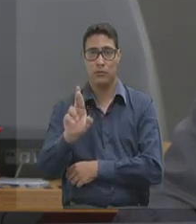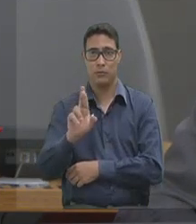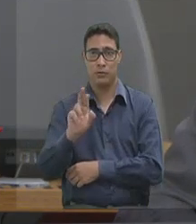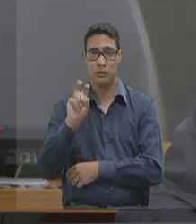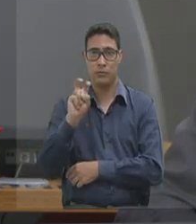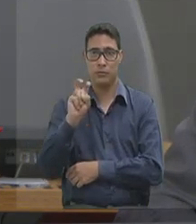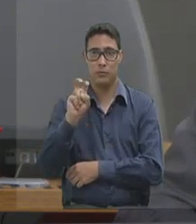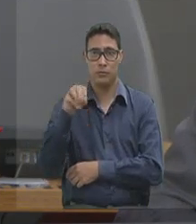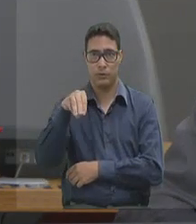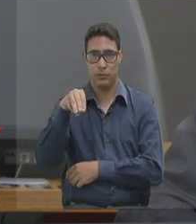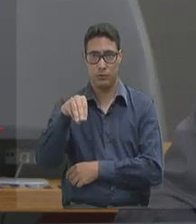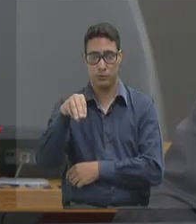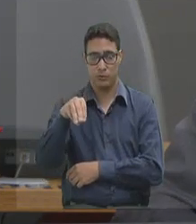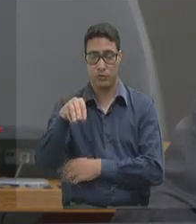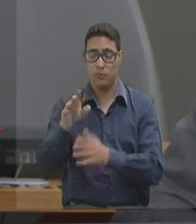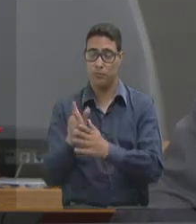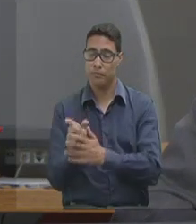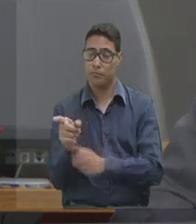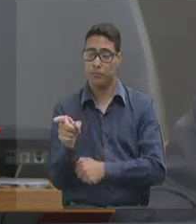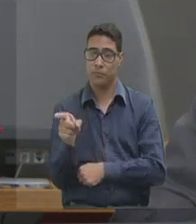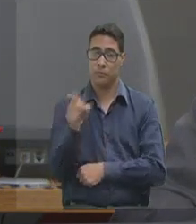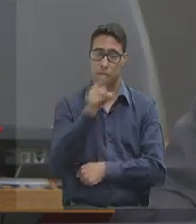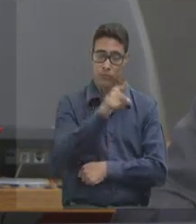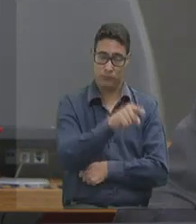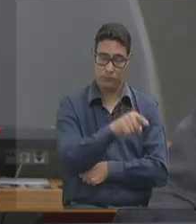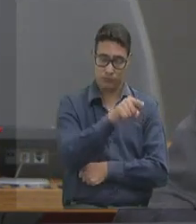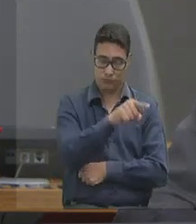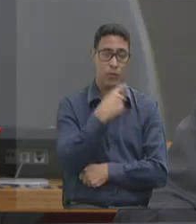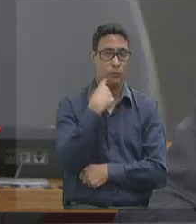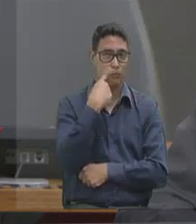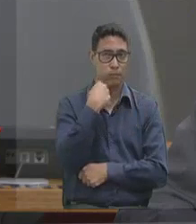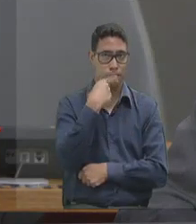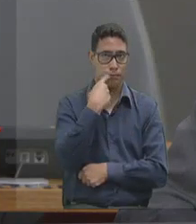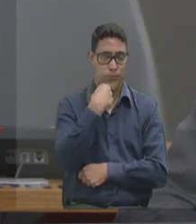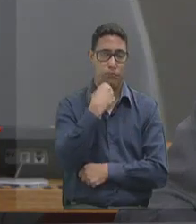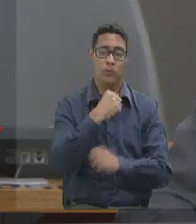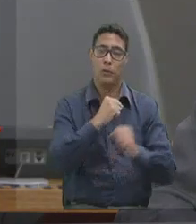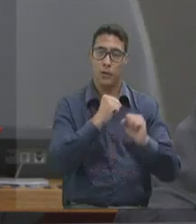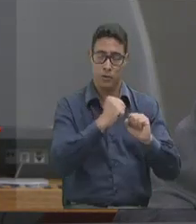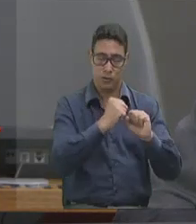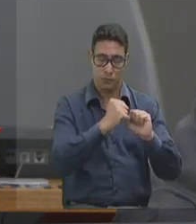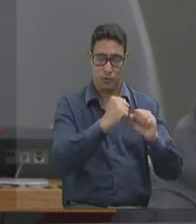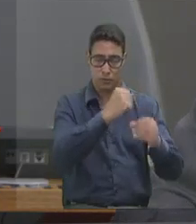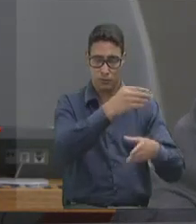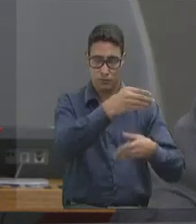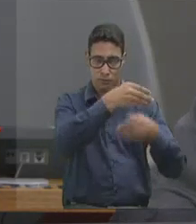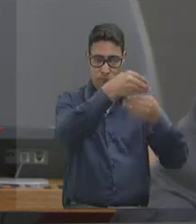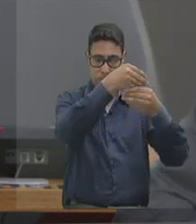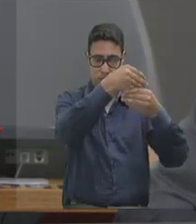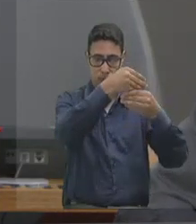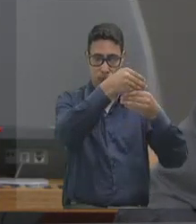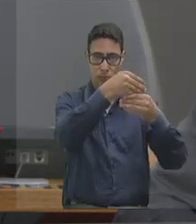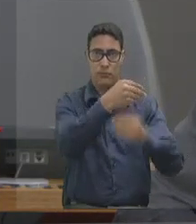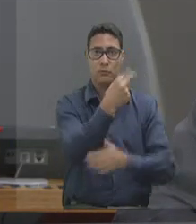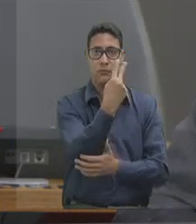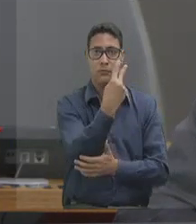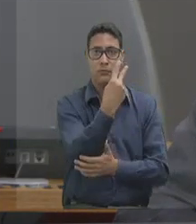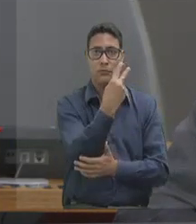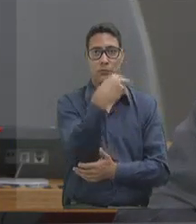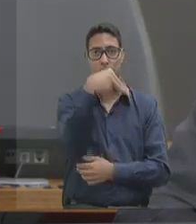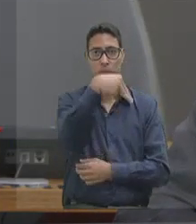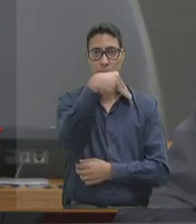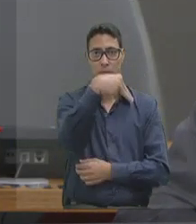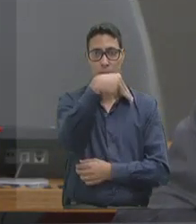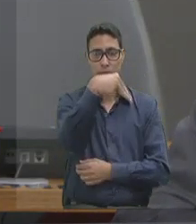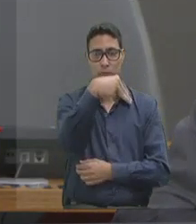após a resposta da autoridade ou parlamentar que interpelou disporá de dois minutos para